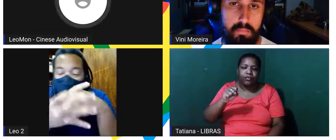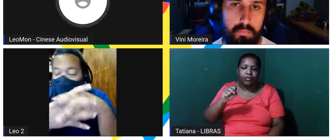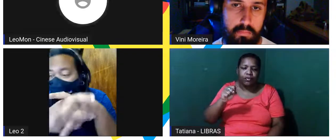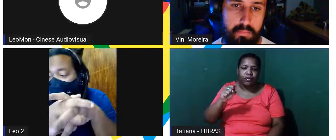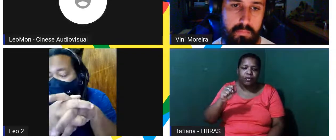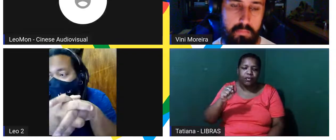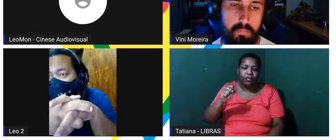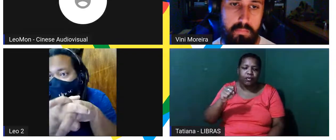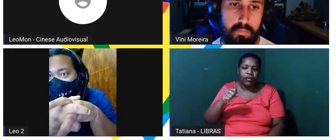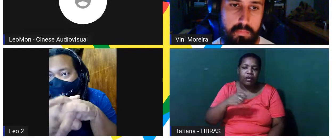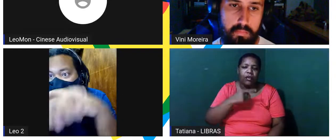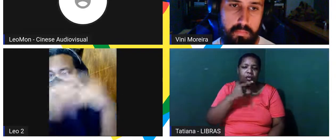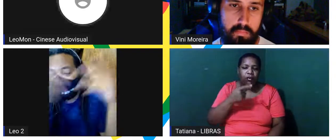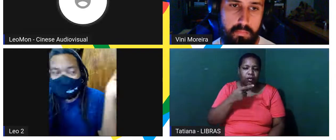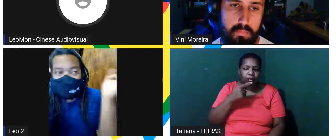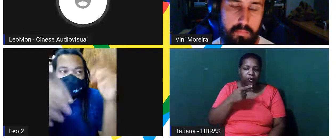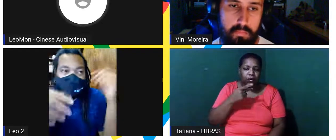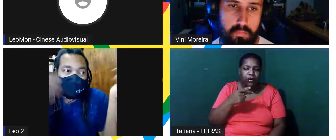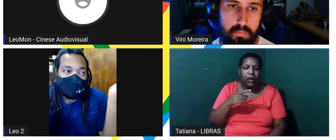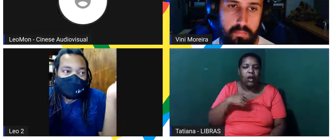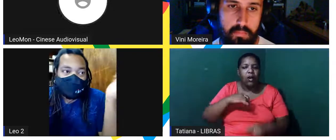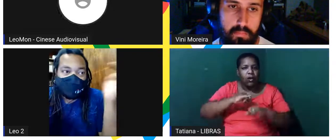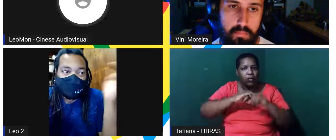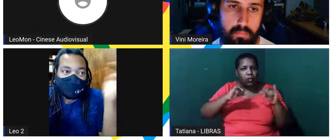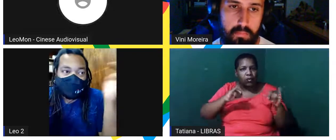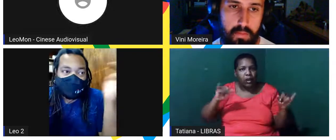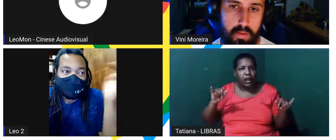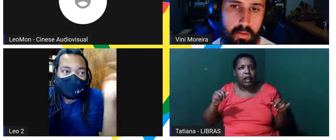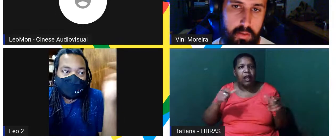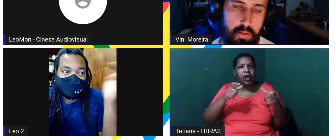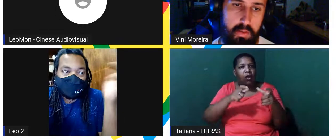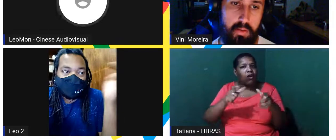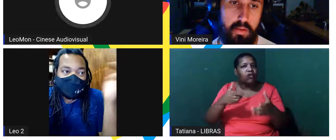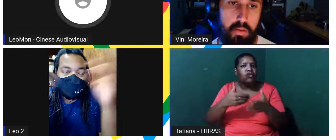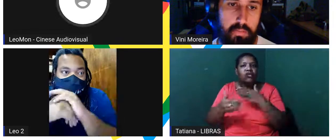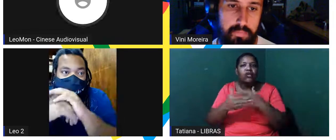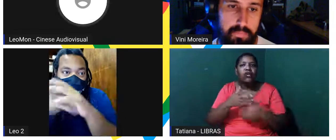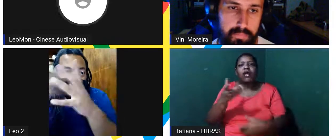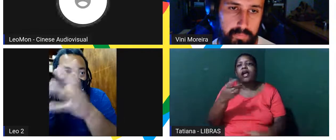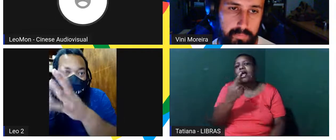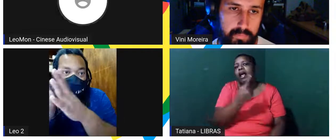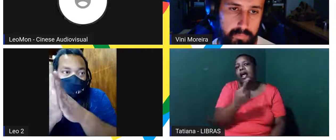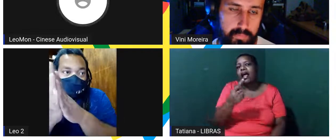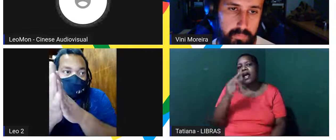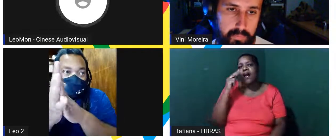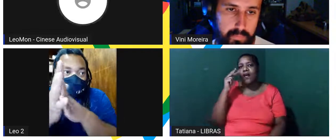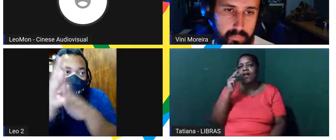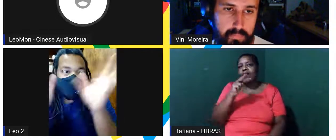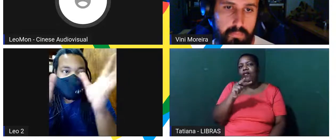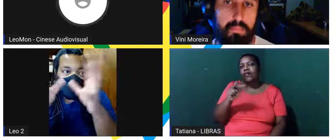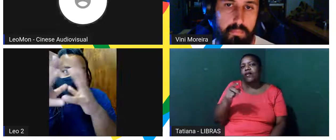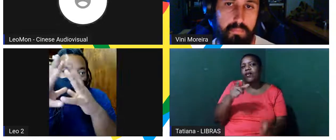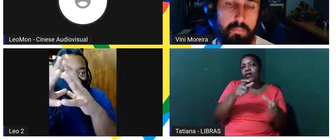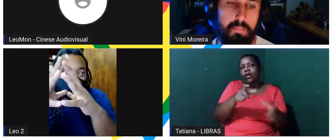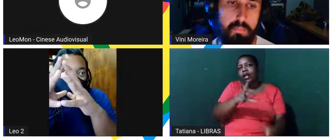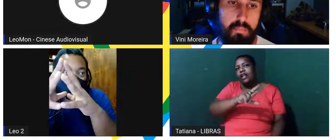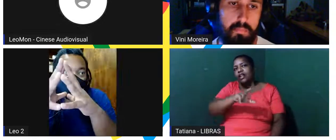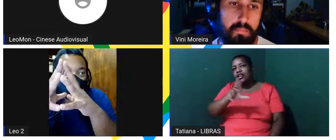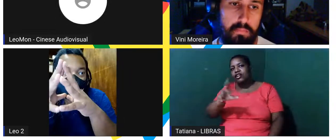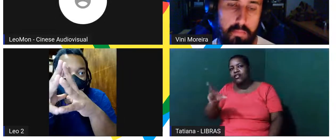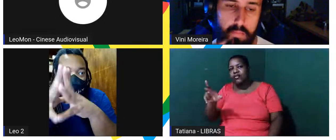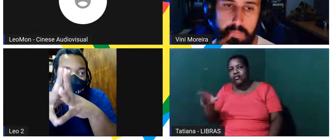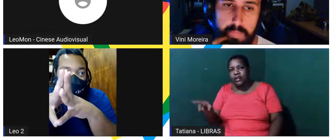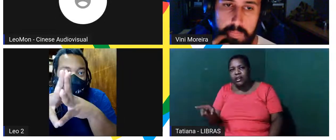irá publicar o espera publicar cada operação visão do lugar diferentes